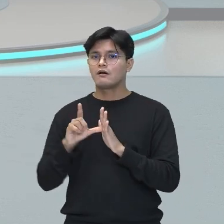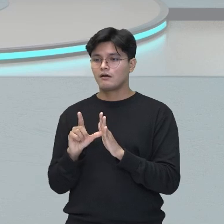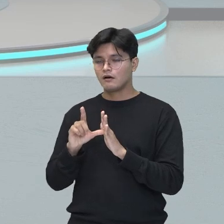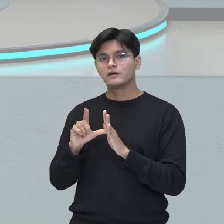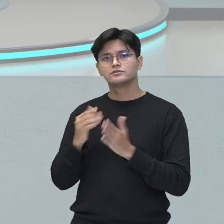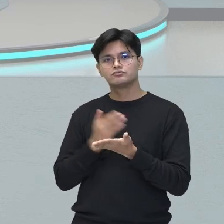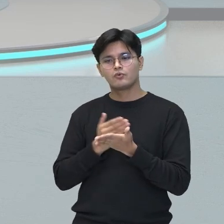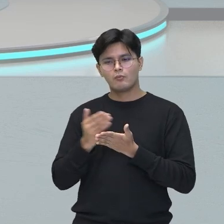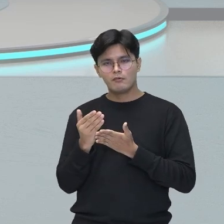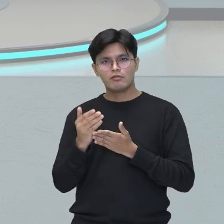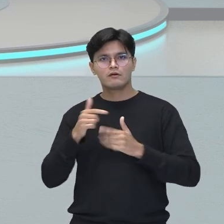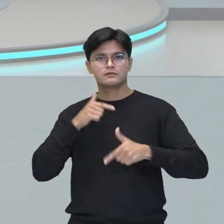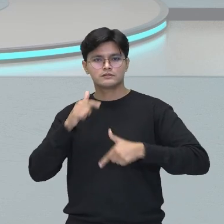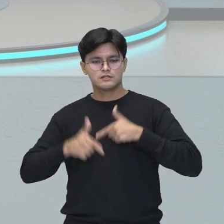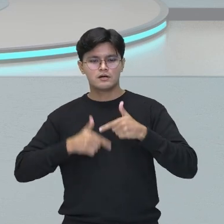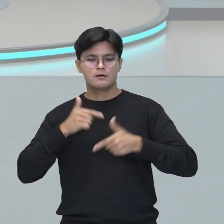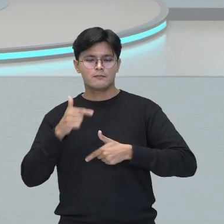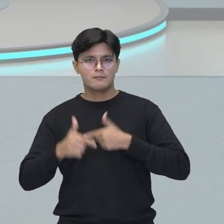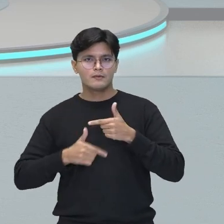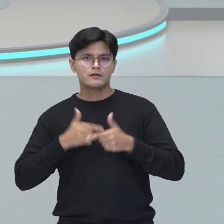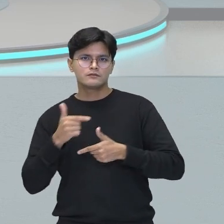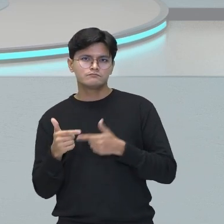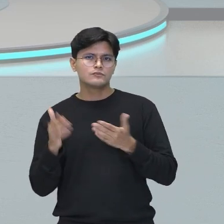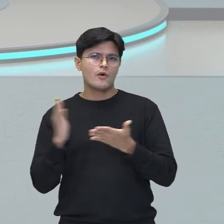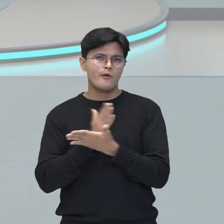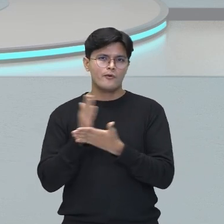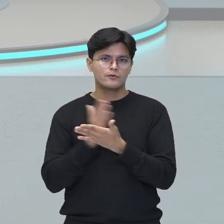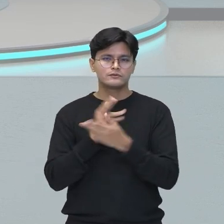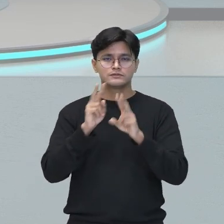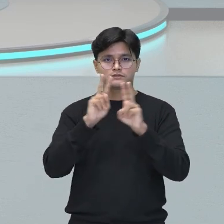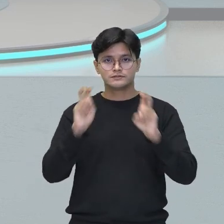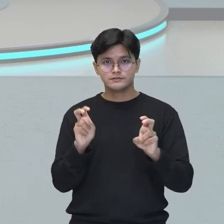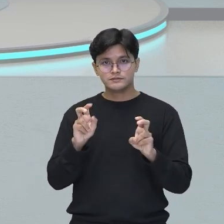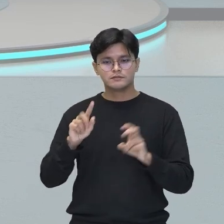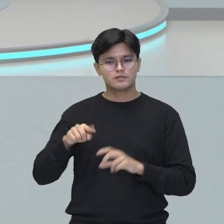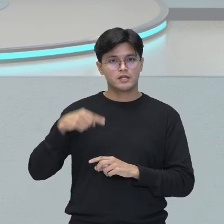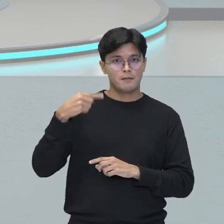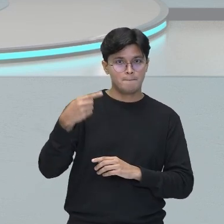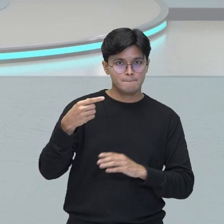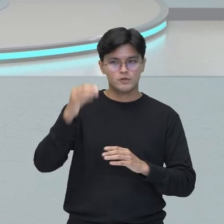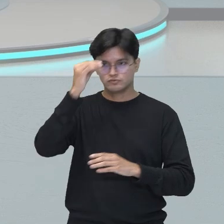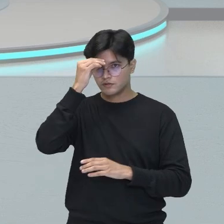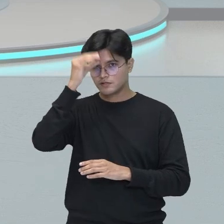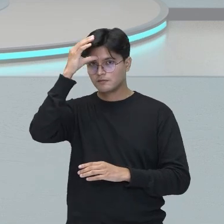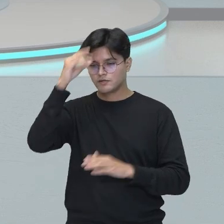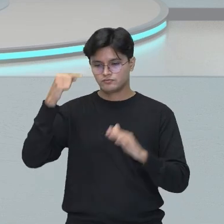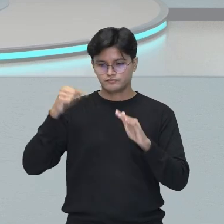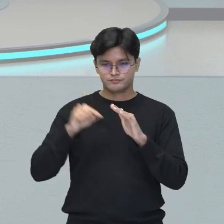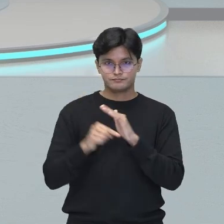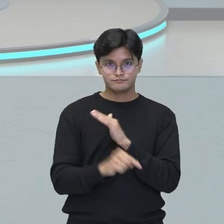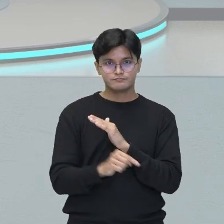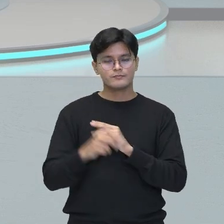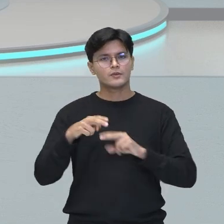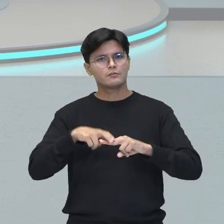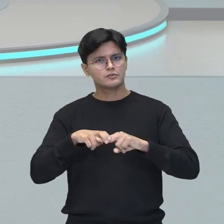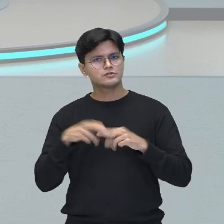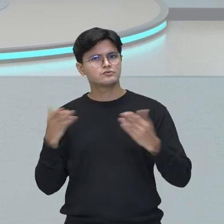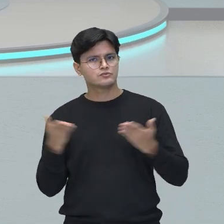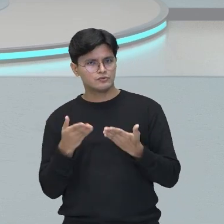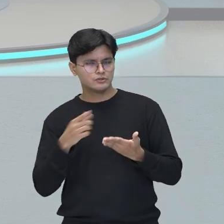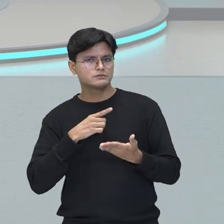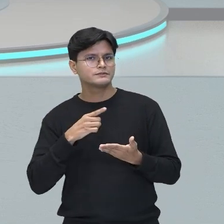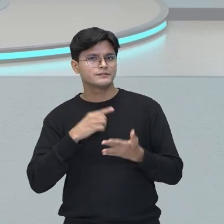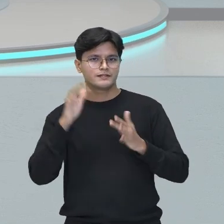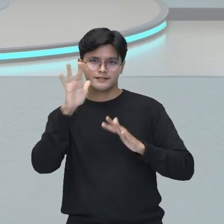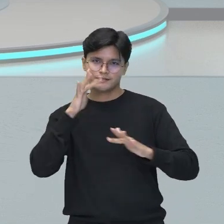coisas com a alguns temas e depois vai se aprofundando e é por isso que hoje nós temos né o